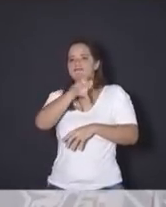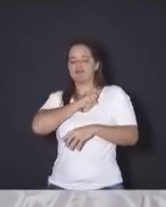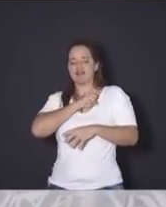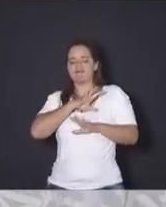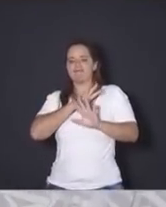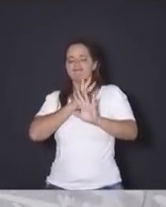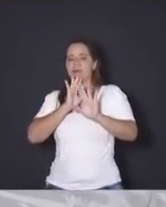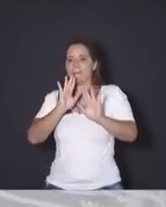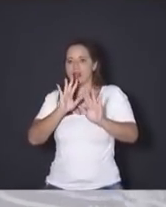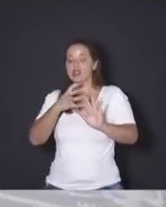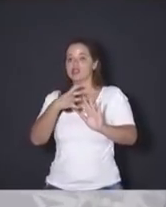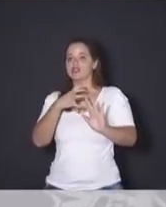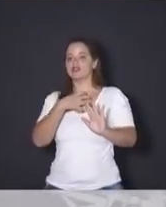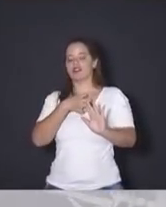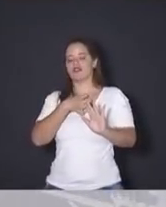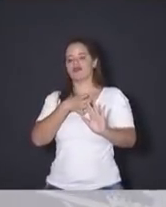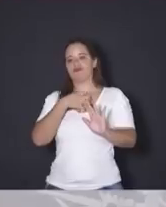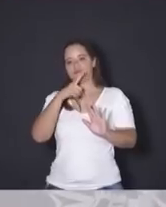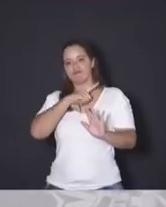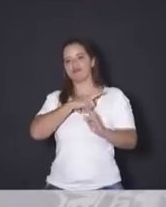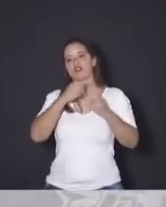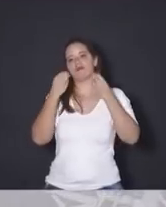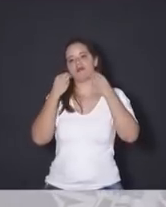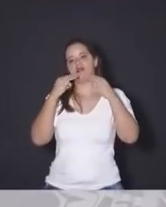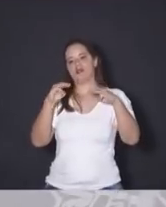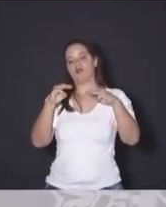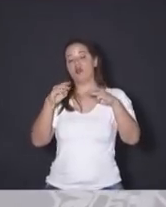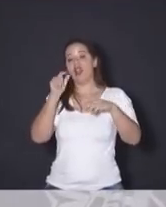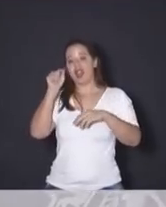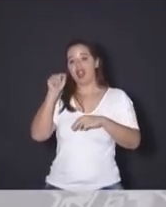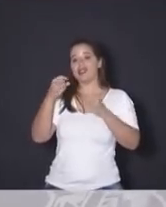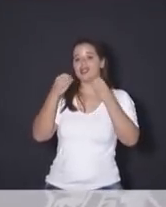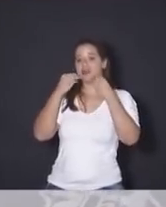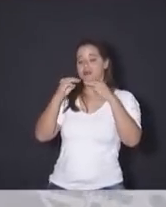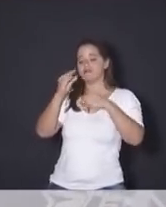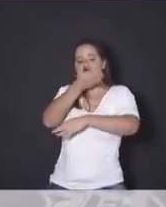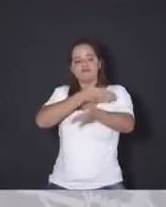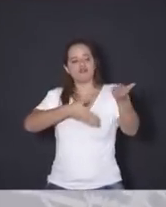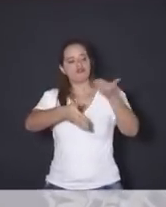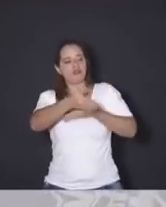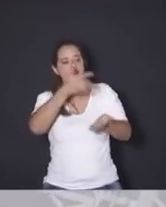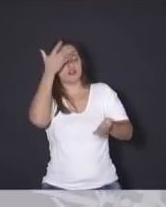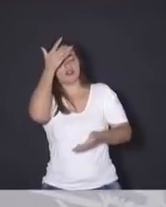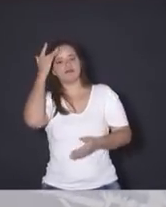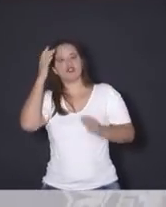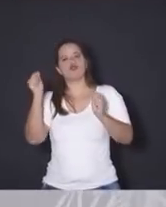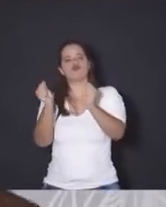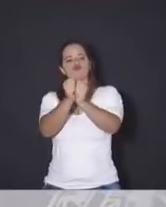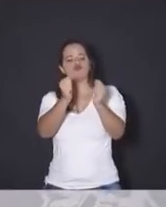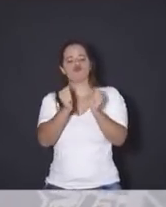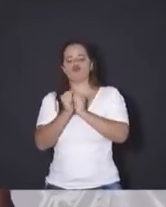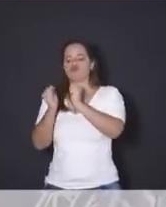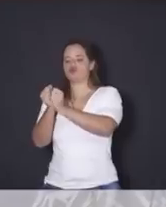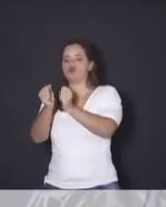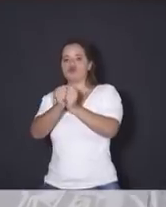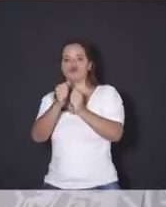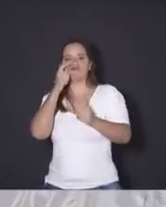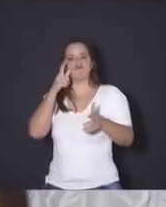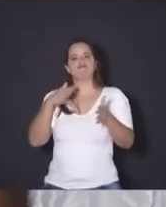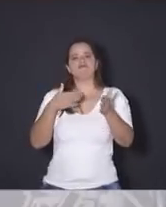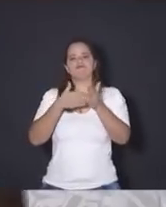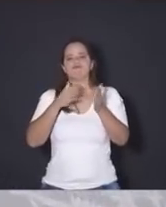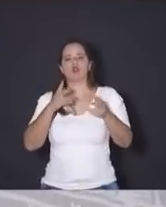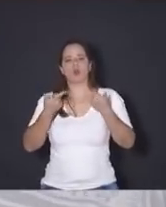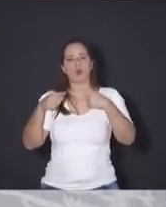sente e que você está numa missão né e essa missão envolvendo muita gente vai juntando as pessoas e vai enfrentando o racismo